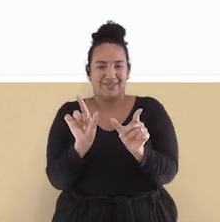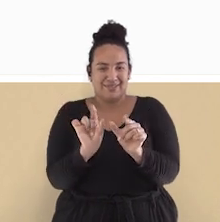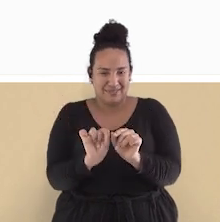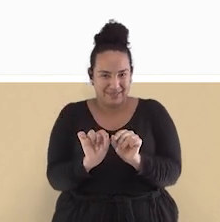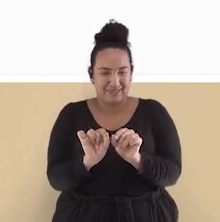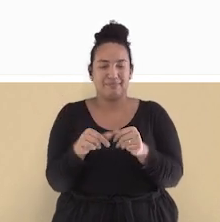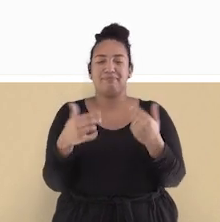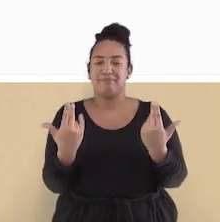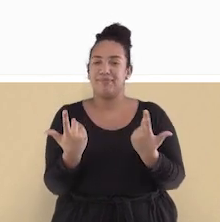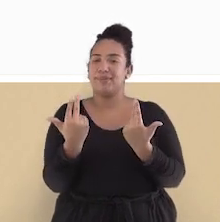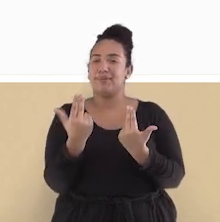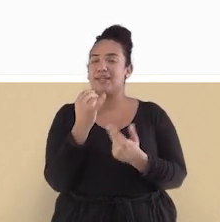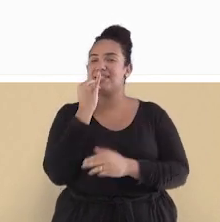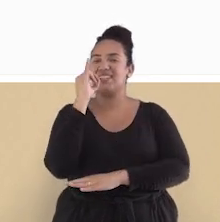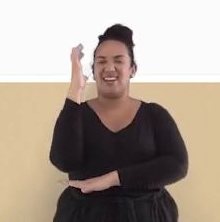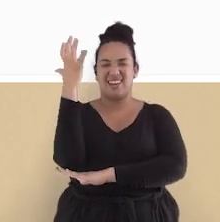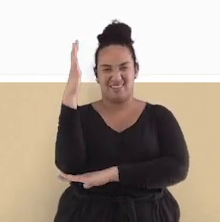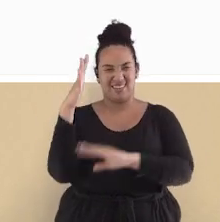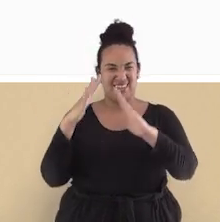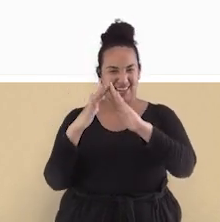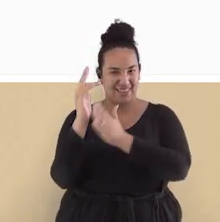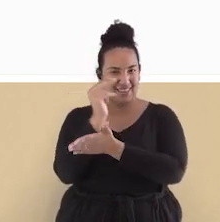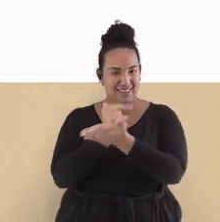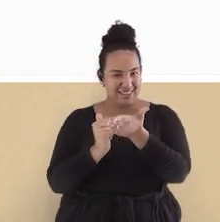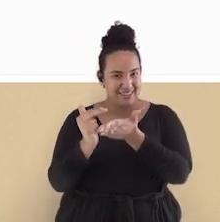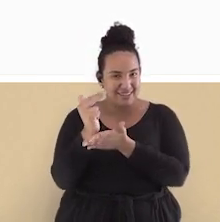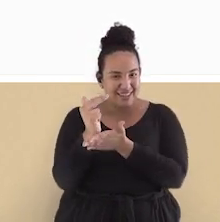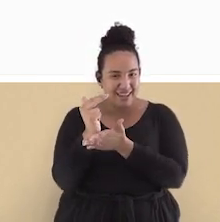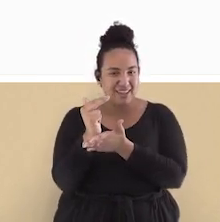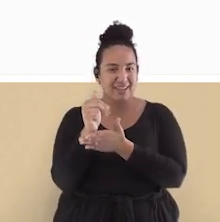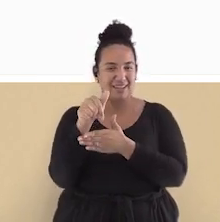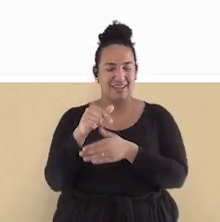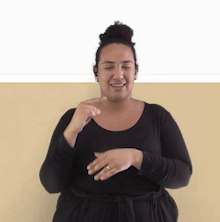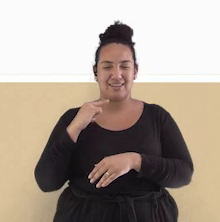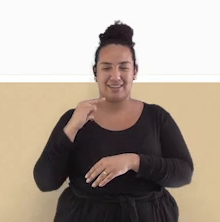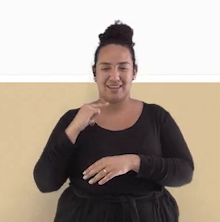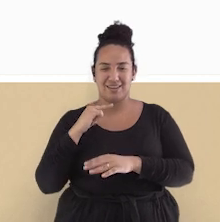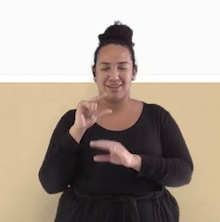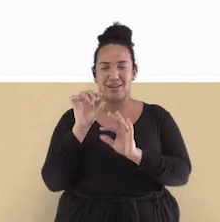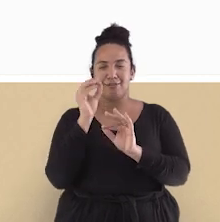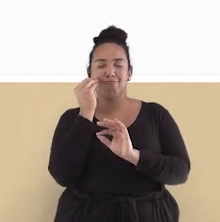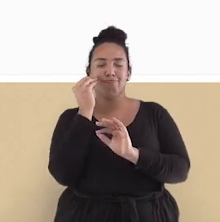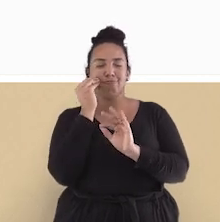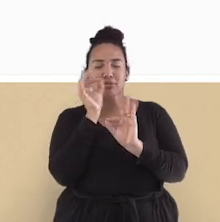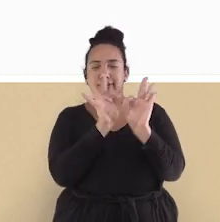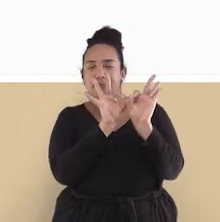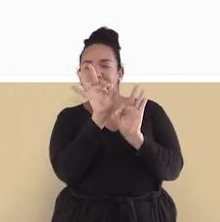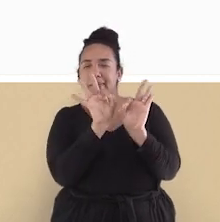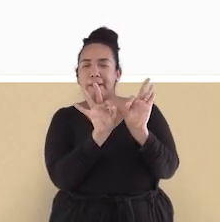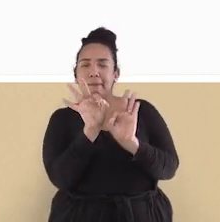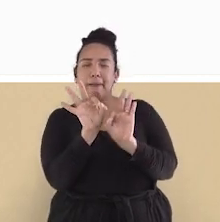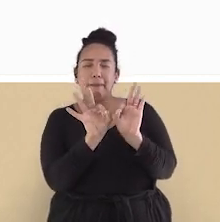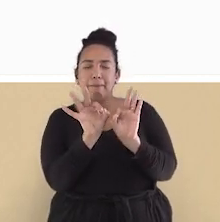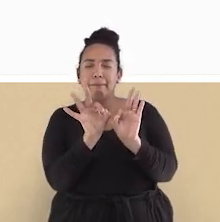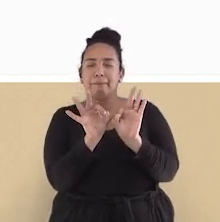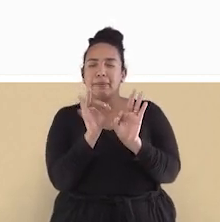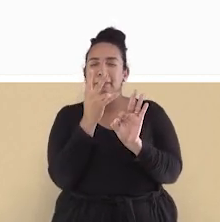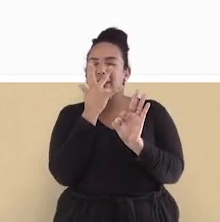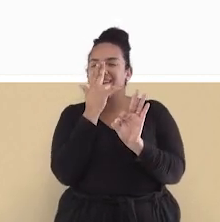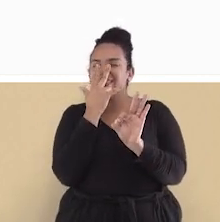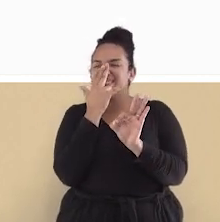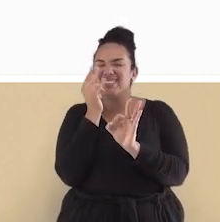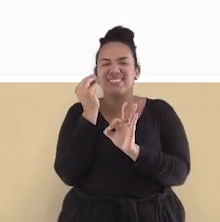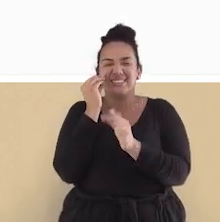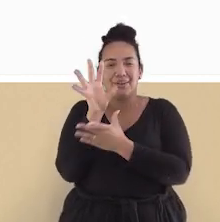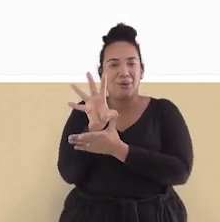território. Assim como a gente faz com uma árvore, uma casa, a gente faz ali o contorno, tenta representar